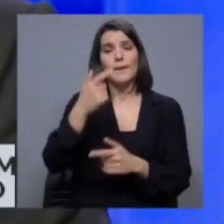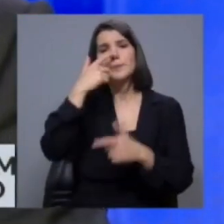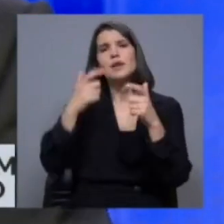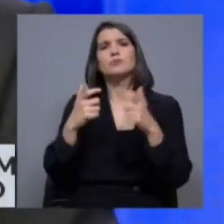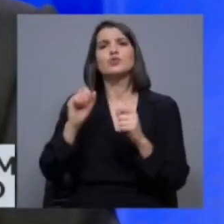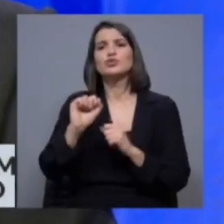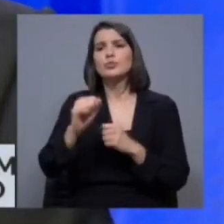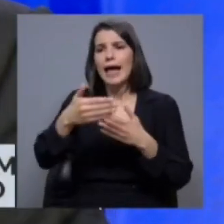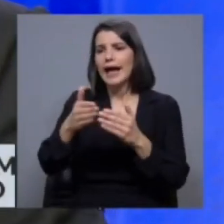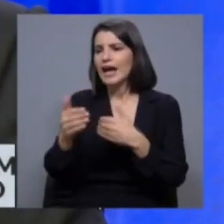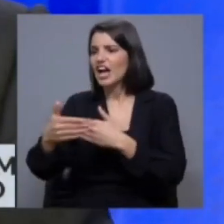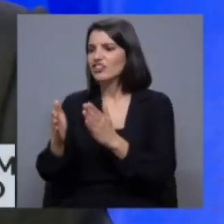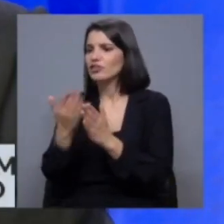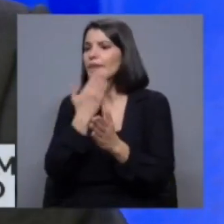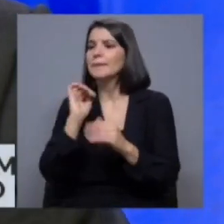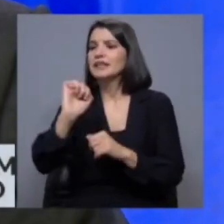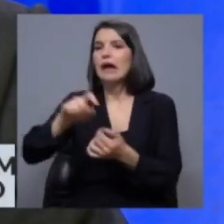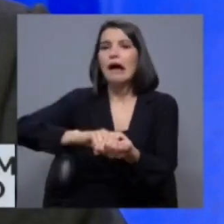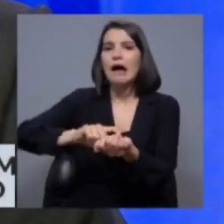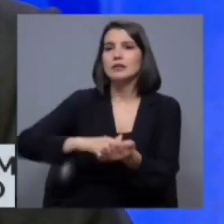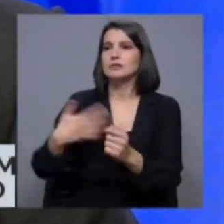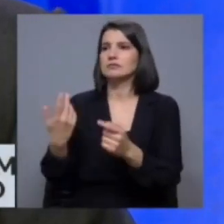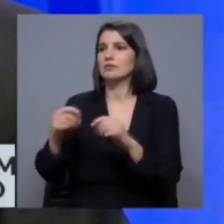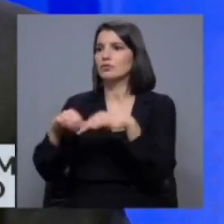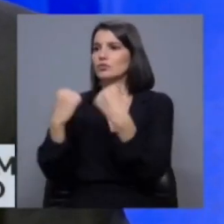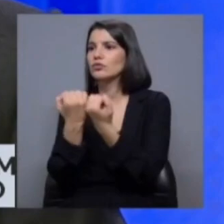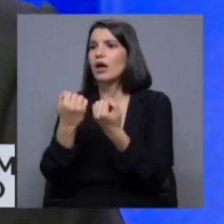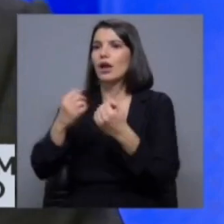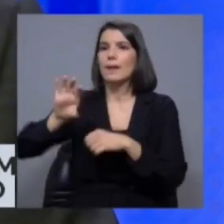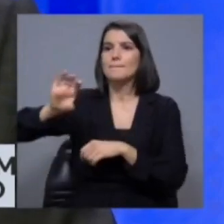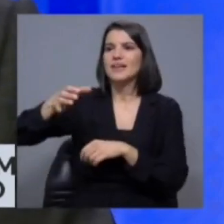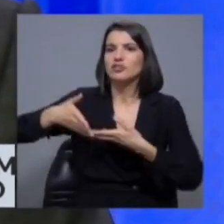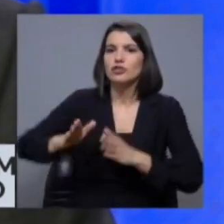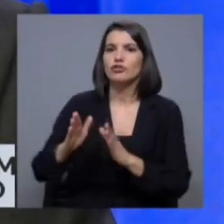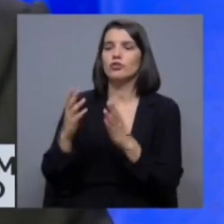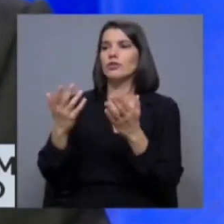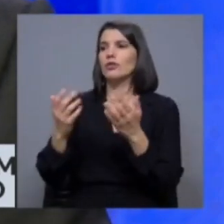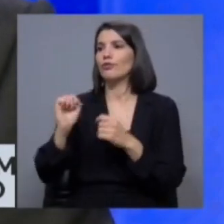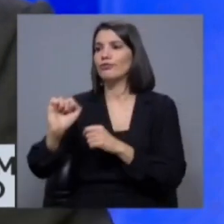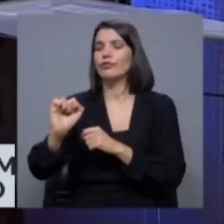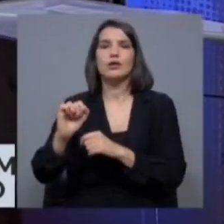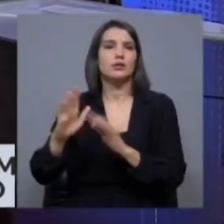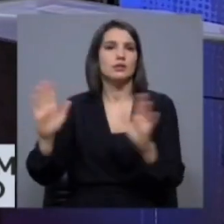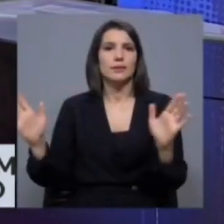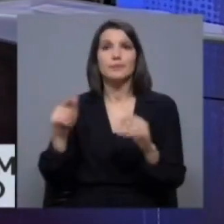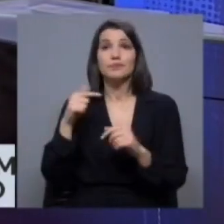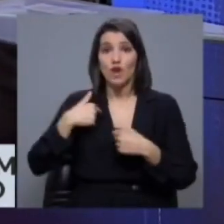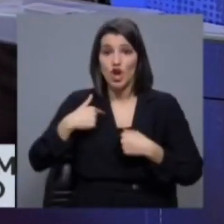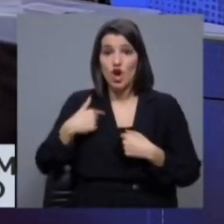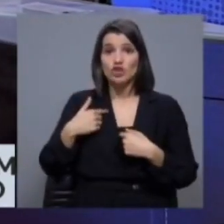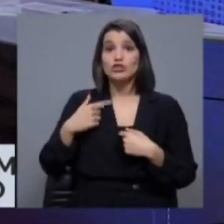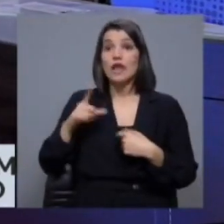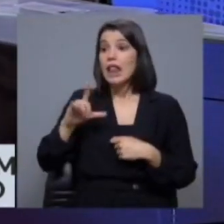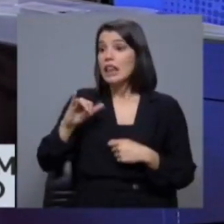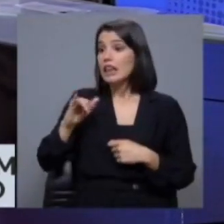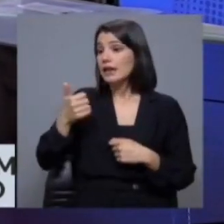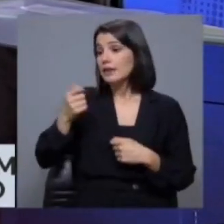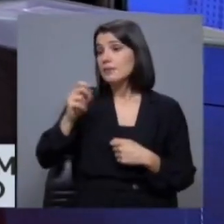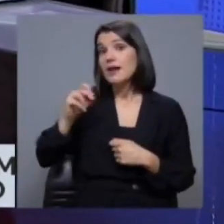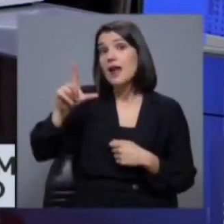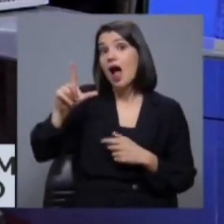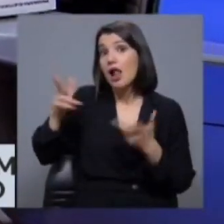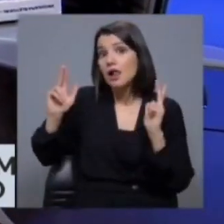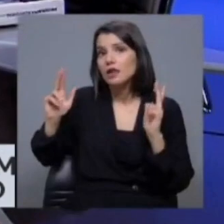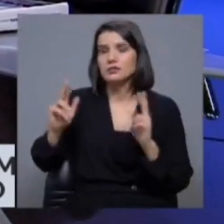compostas em caixinhas conforme a sua etnia ou a sua origem social ou ser até sua nacionalidade e para liberar o isso é totalmente Anatomy não